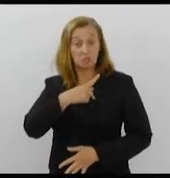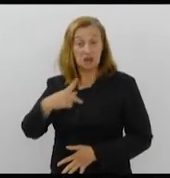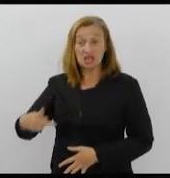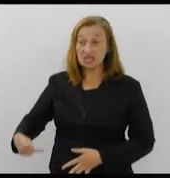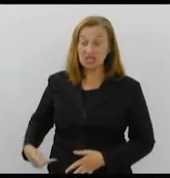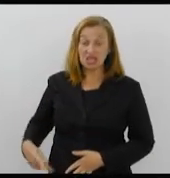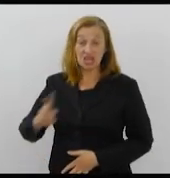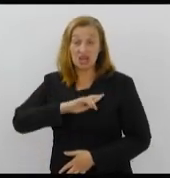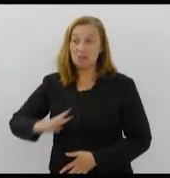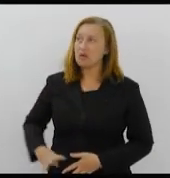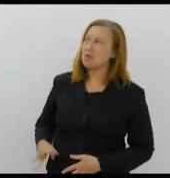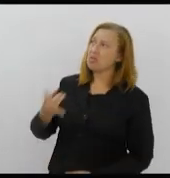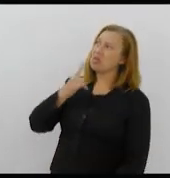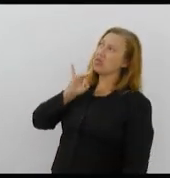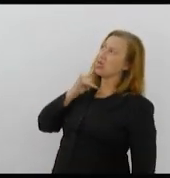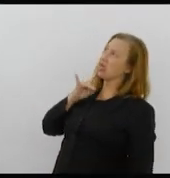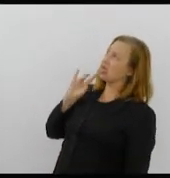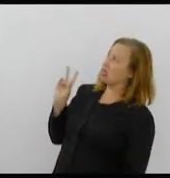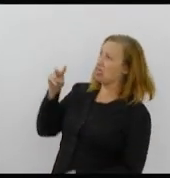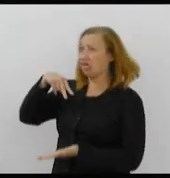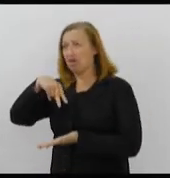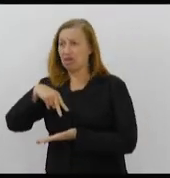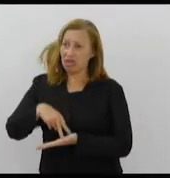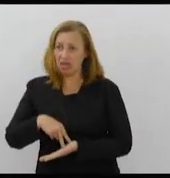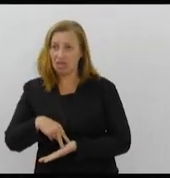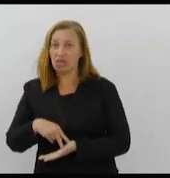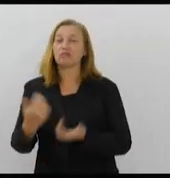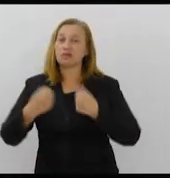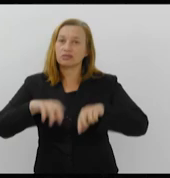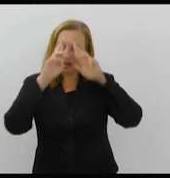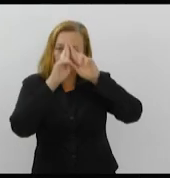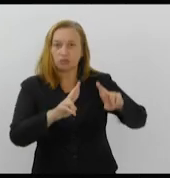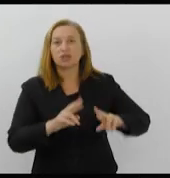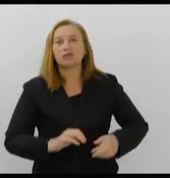República, o cachaceiro, estava lá em cima e deveria respeitar.